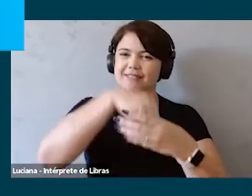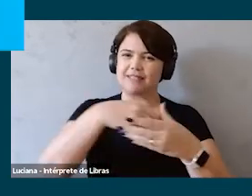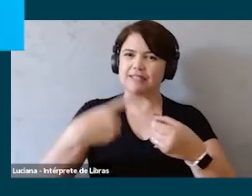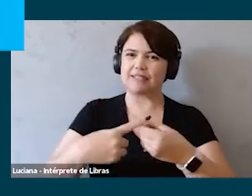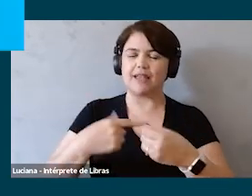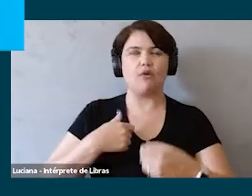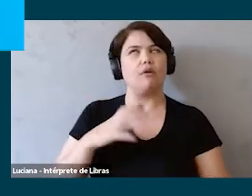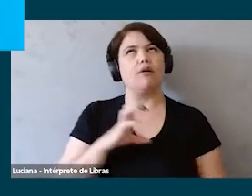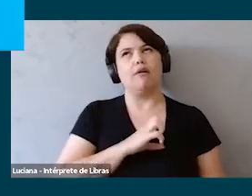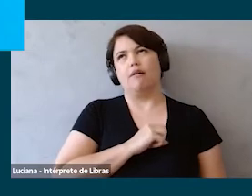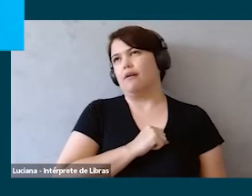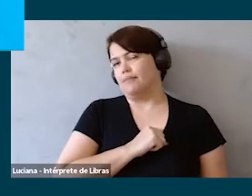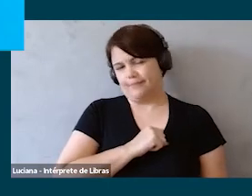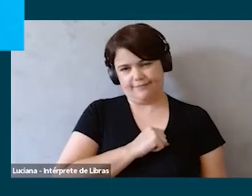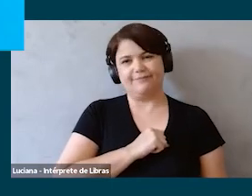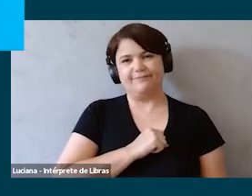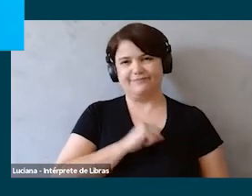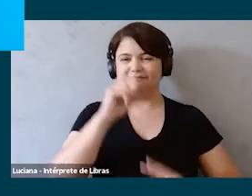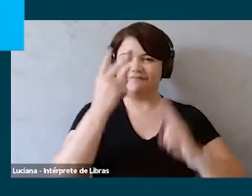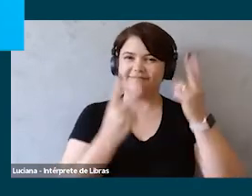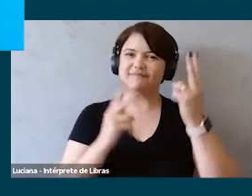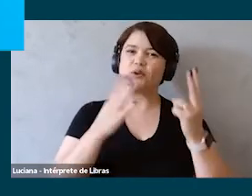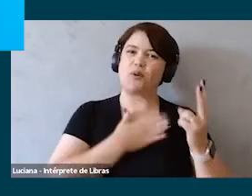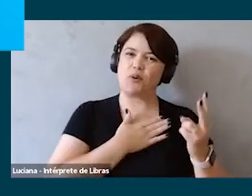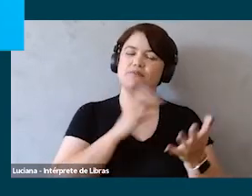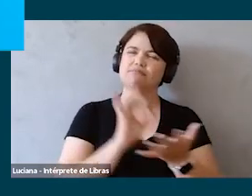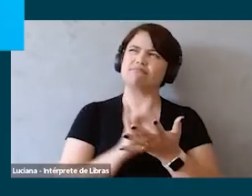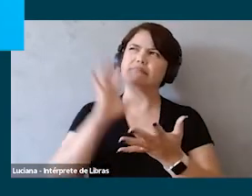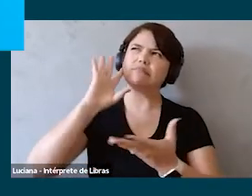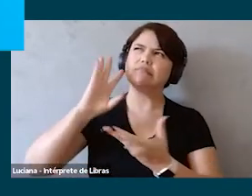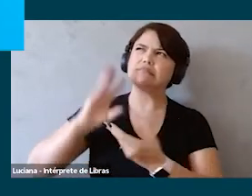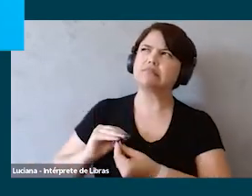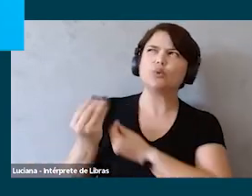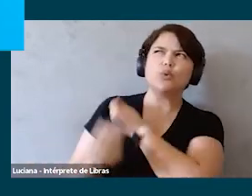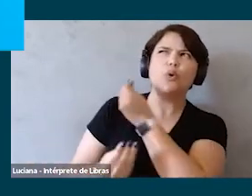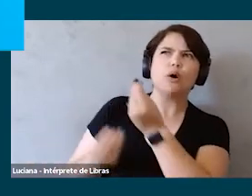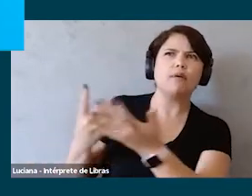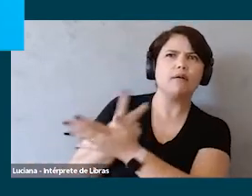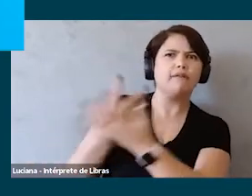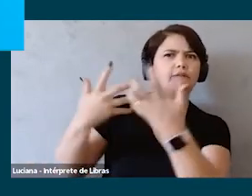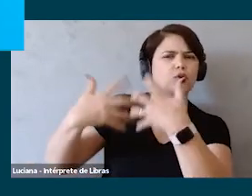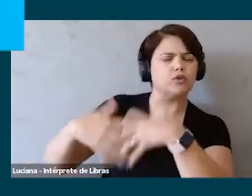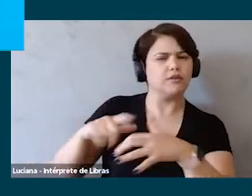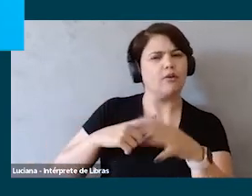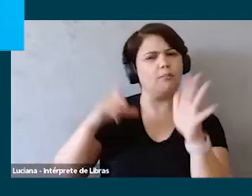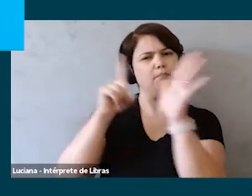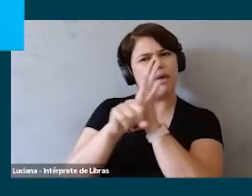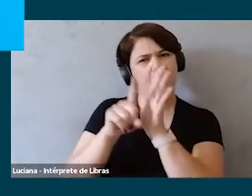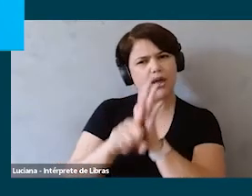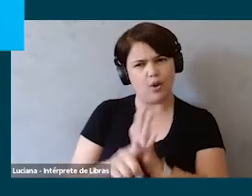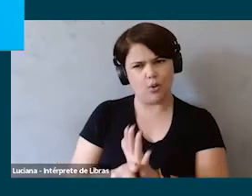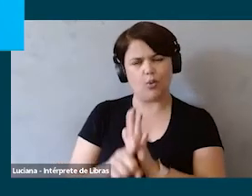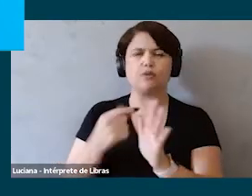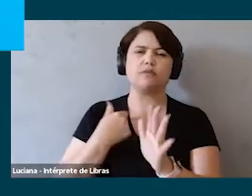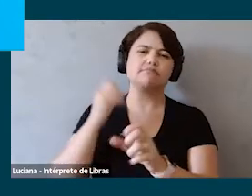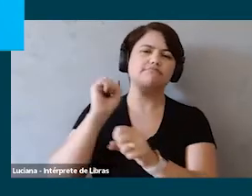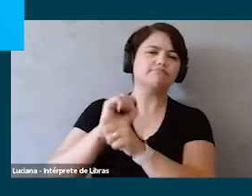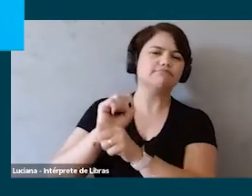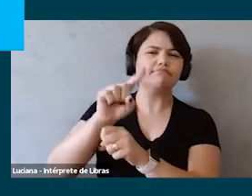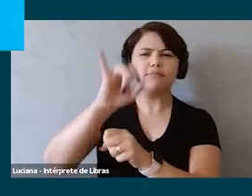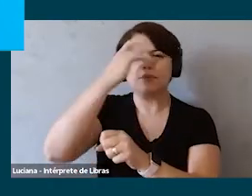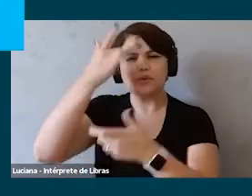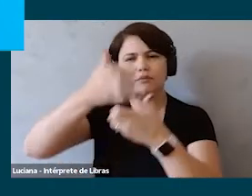dentro de uma cidade. Eu, como amante de carnaval, né, então eu gostei muito mesmo de entender como é que funciona. Eu tenho algumas perguntas, tá?